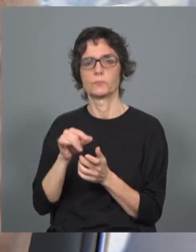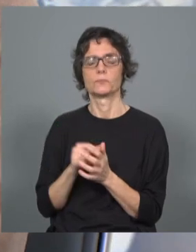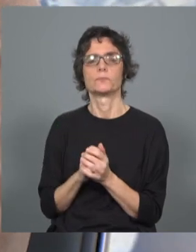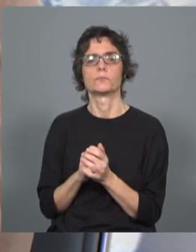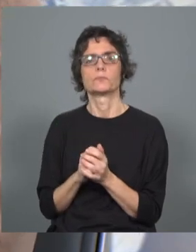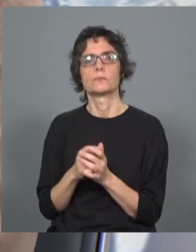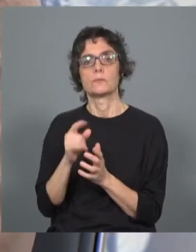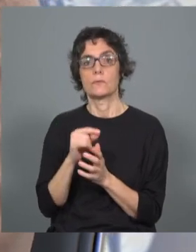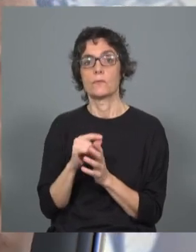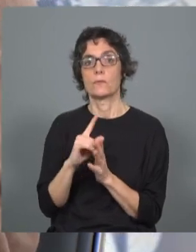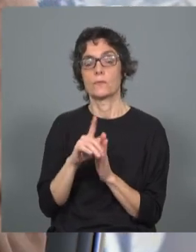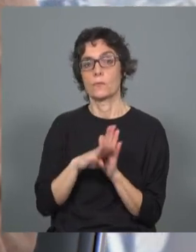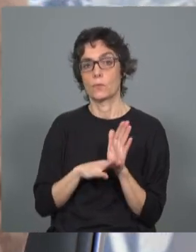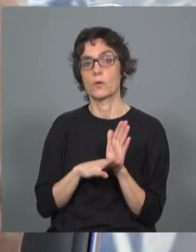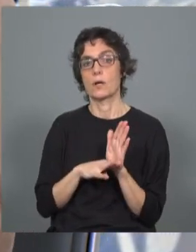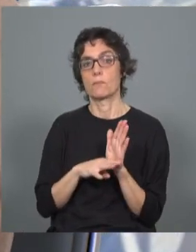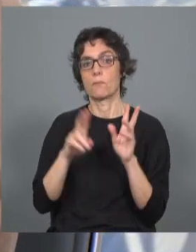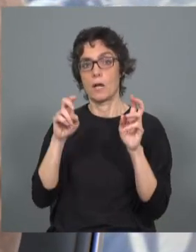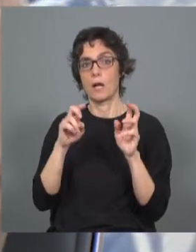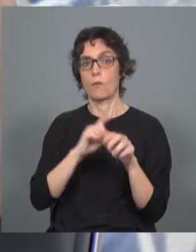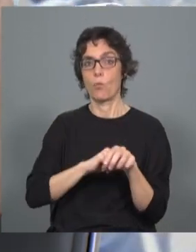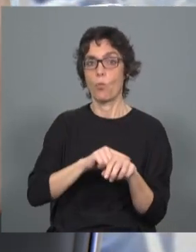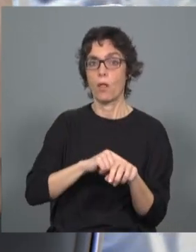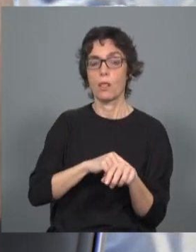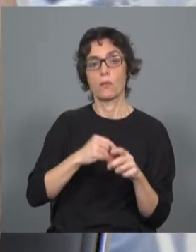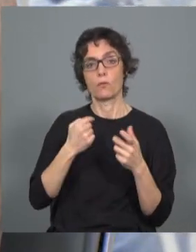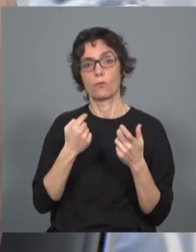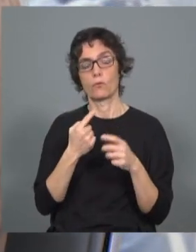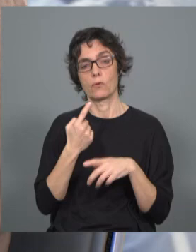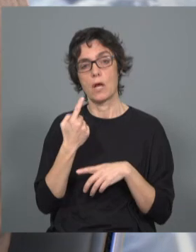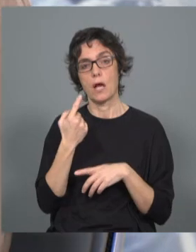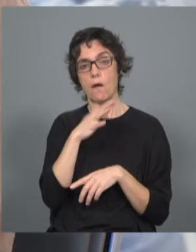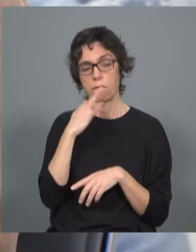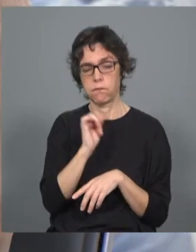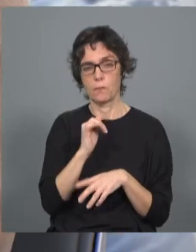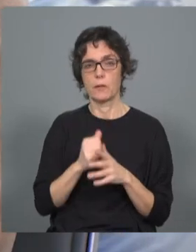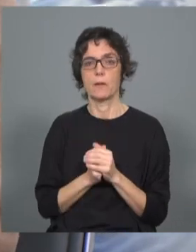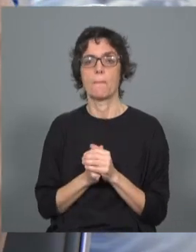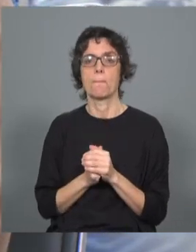no relógio da família. E pronto, e entretanto está em preparação